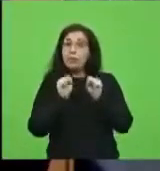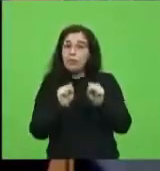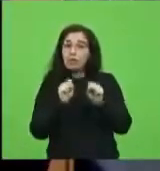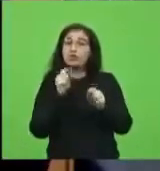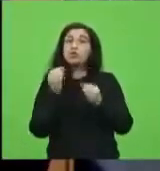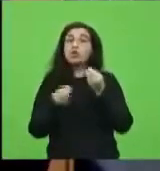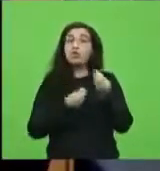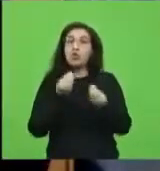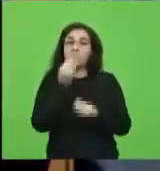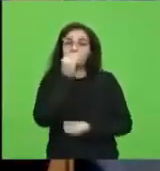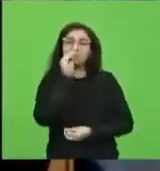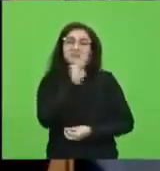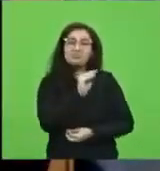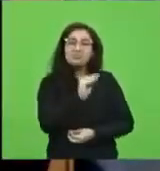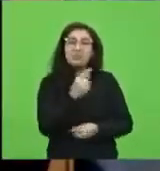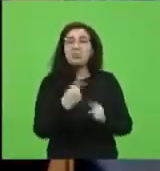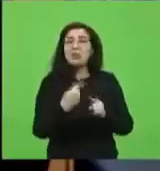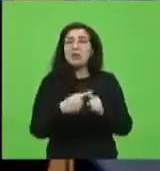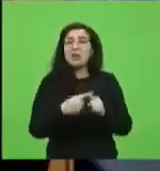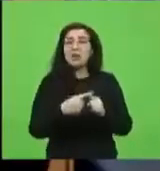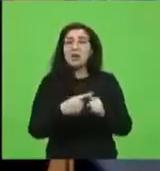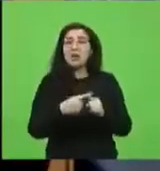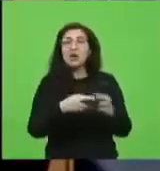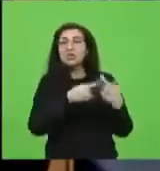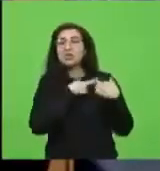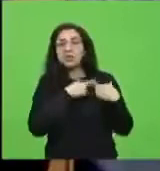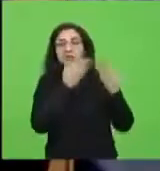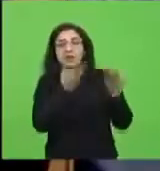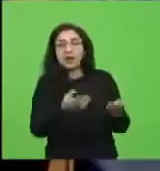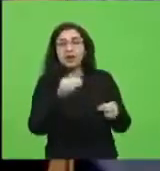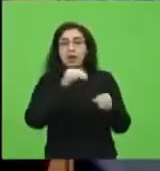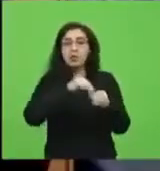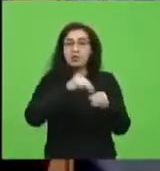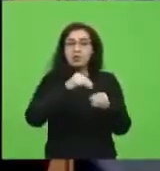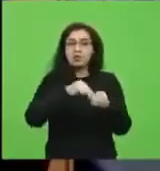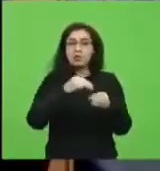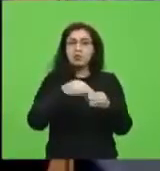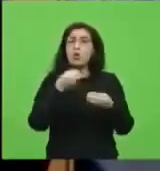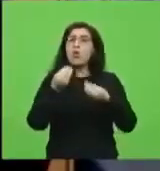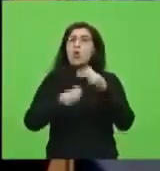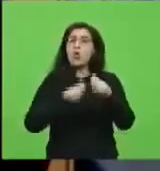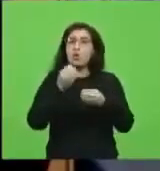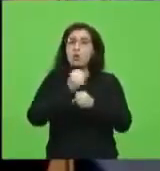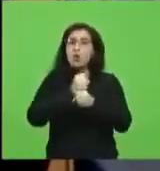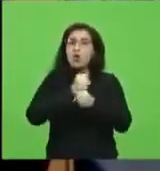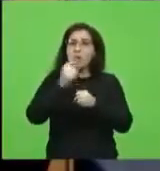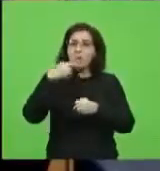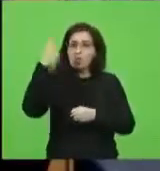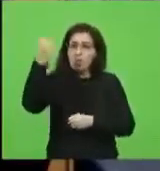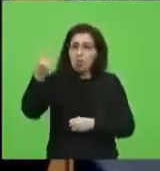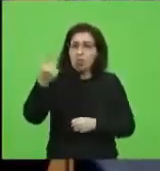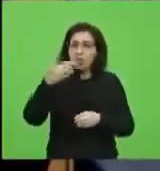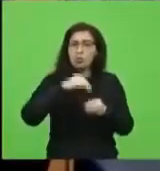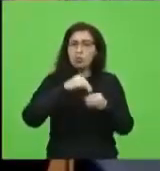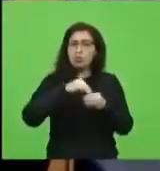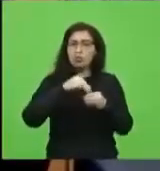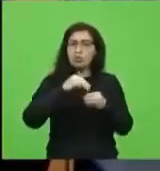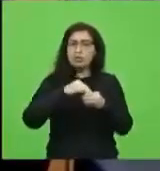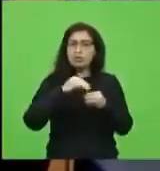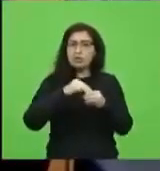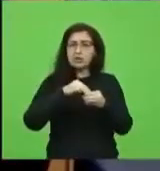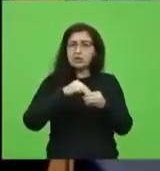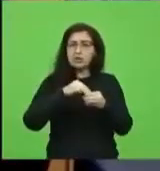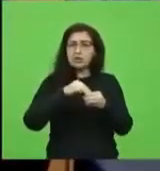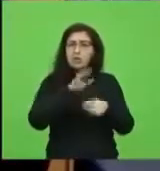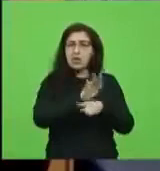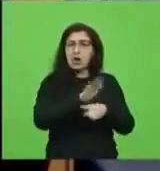porque é dever do município. Como é que os municípios, ano que vem, vão arcar com essa estrutura. Nós já estamos no final do ano.